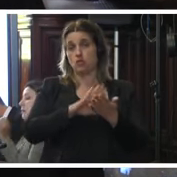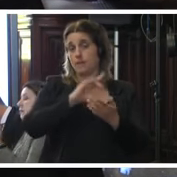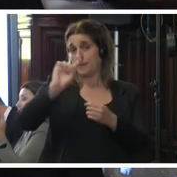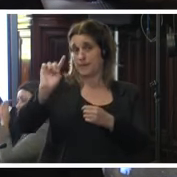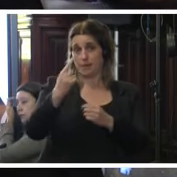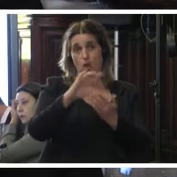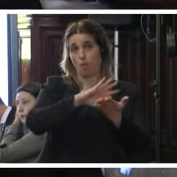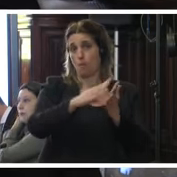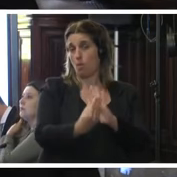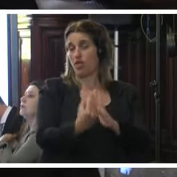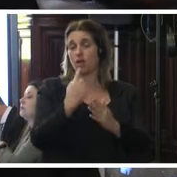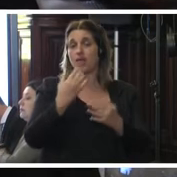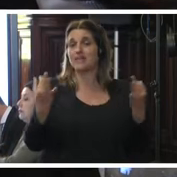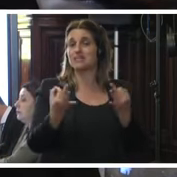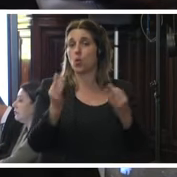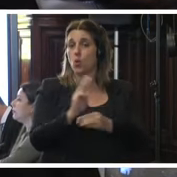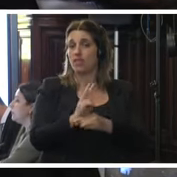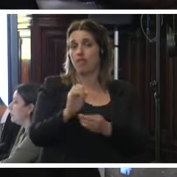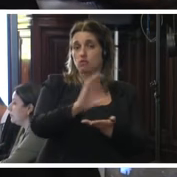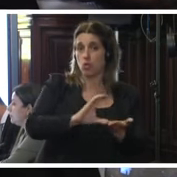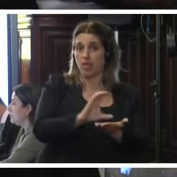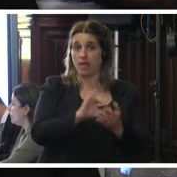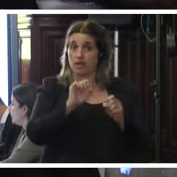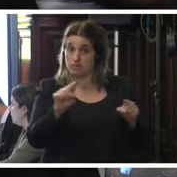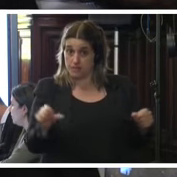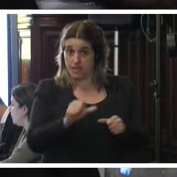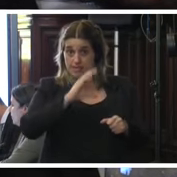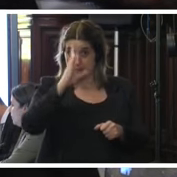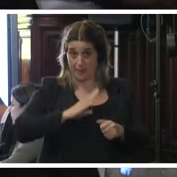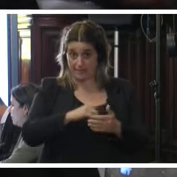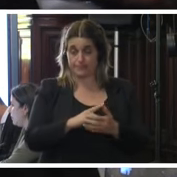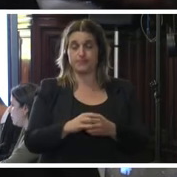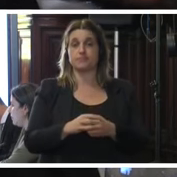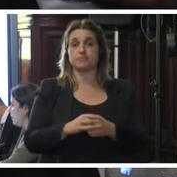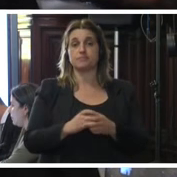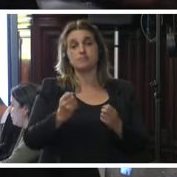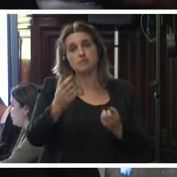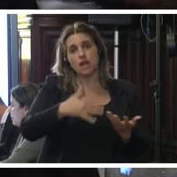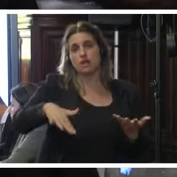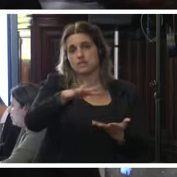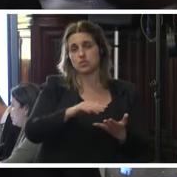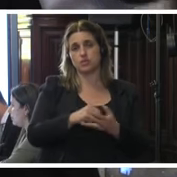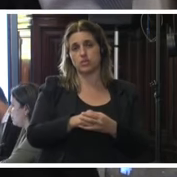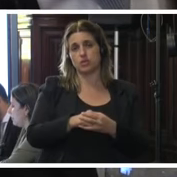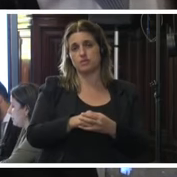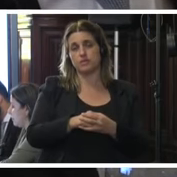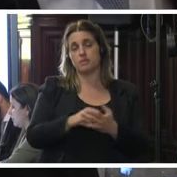Brasil, a situação da segurança no Estado do Rio de Janeiro e as políticas nacionais de redução da vulnerabilidade dos jovens